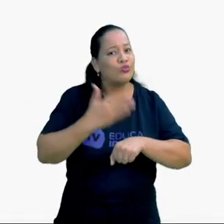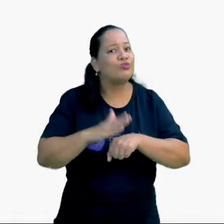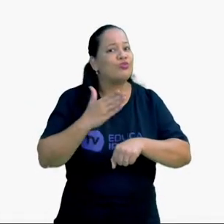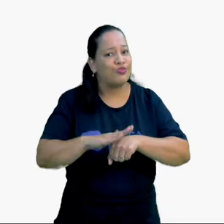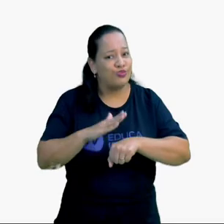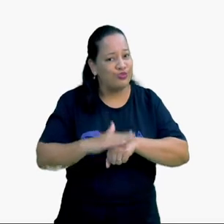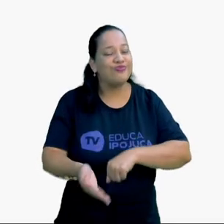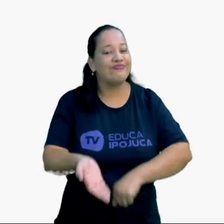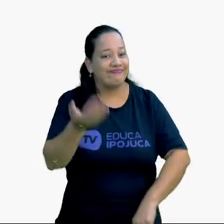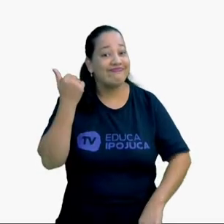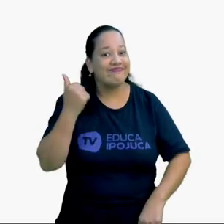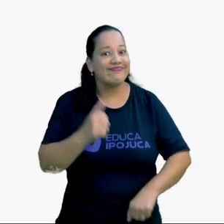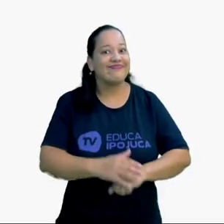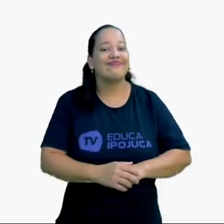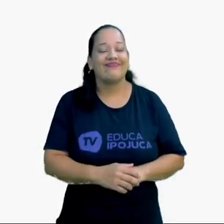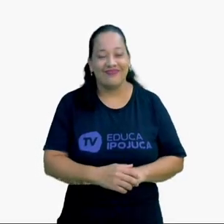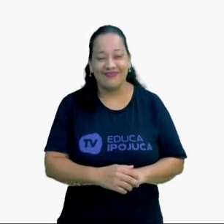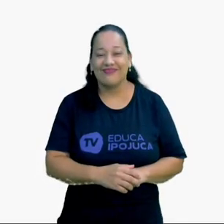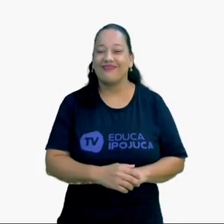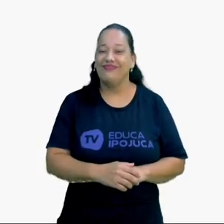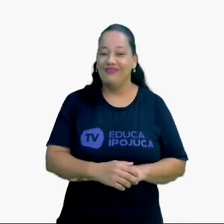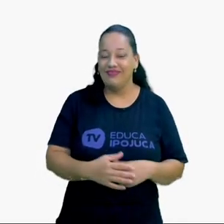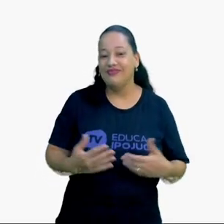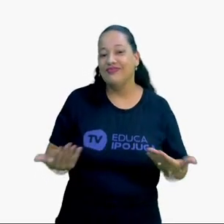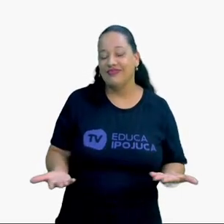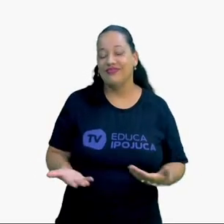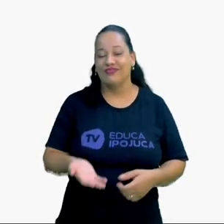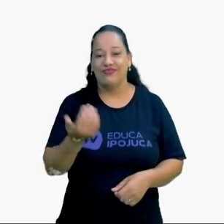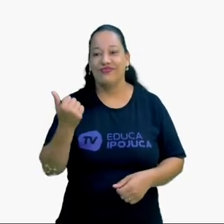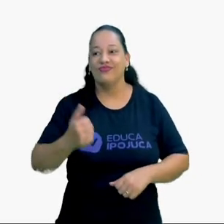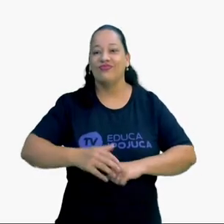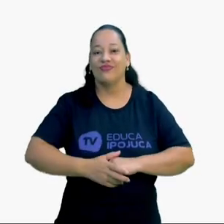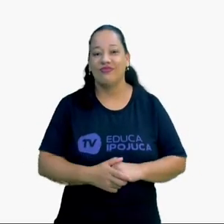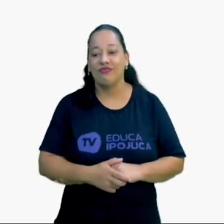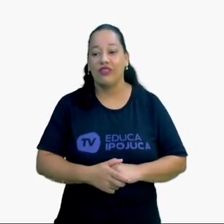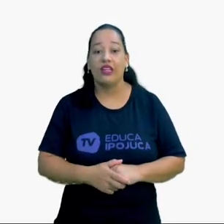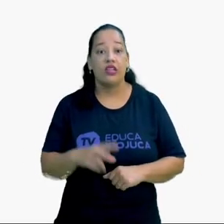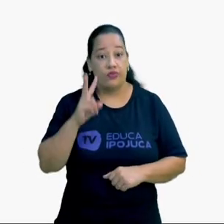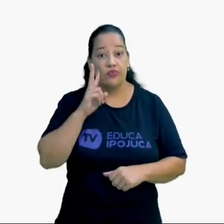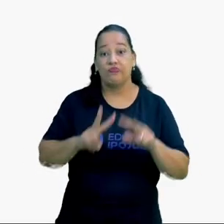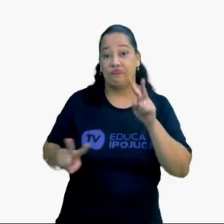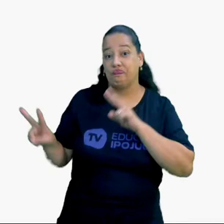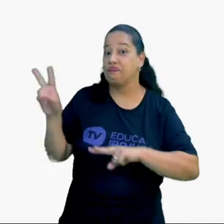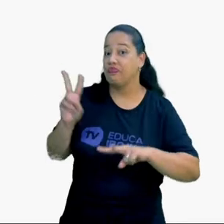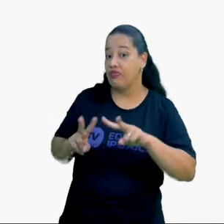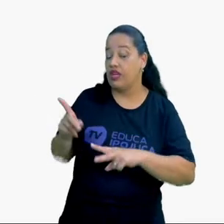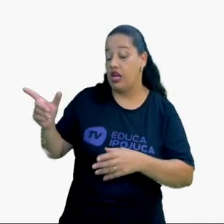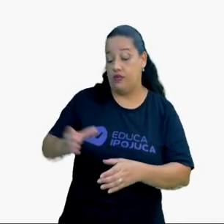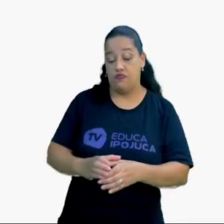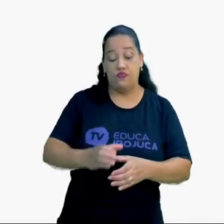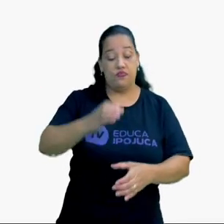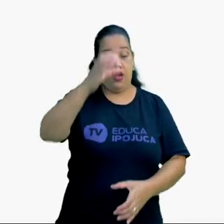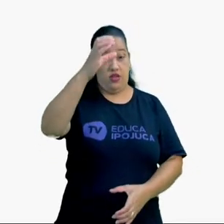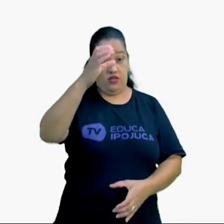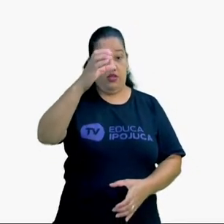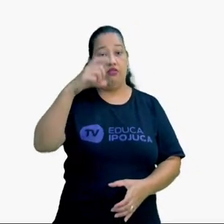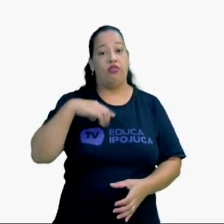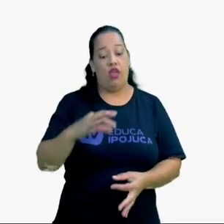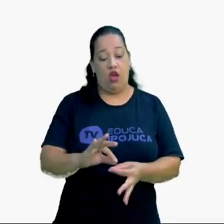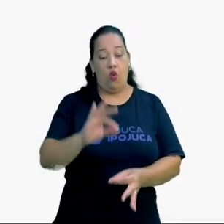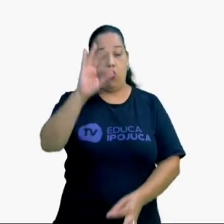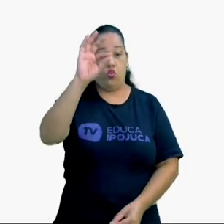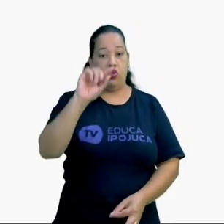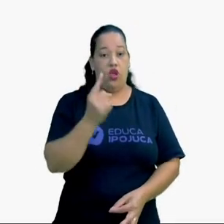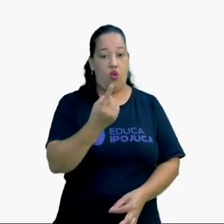um pouco. Vamos praticar um pouco? Vamos lá. Considere agora que um barril tem a altura de 1